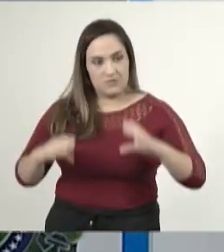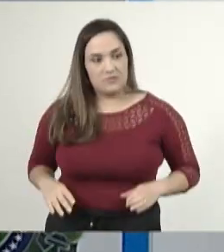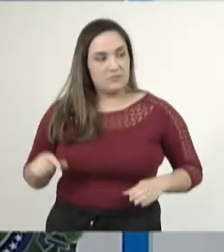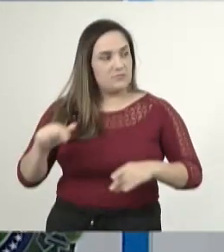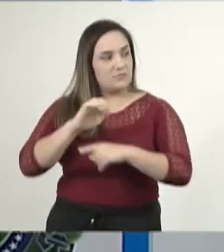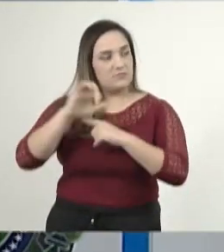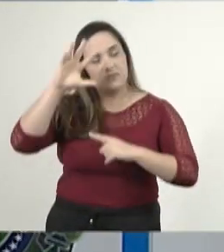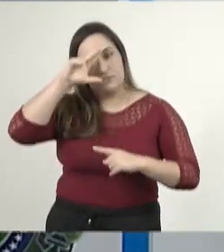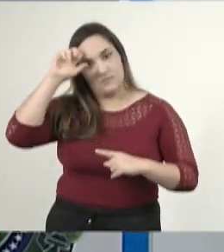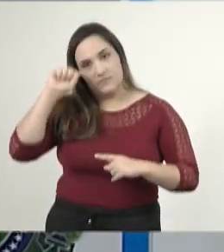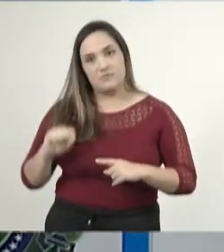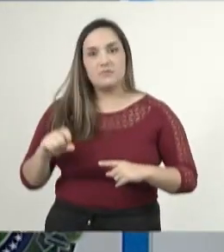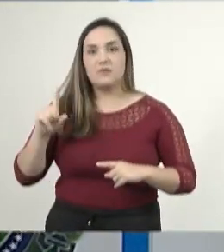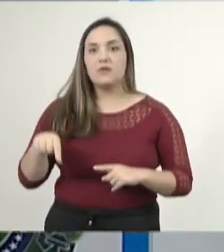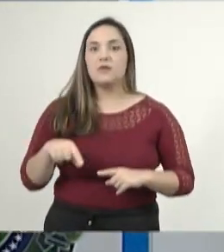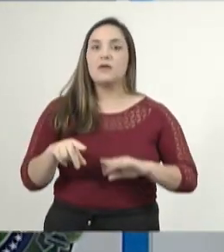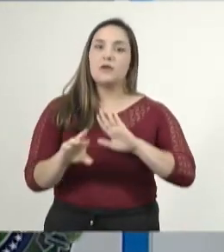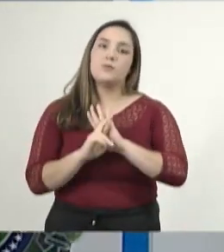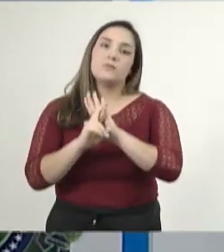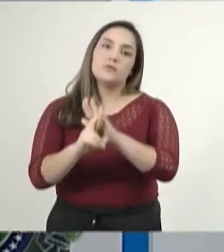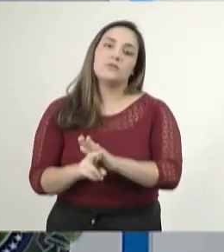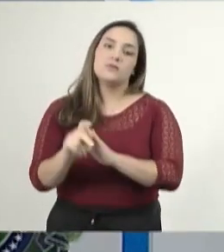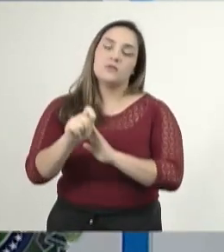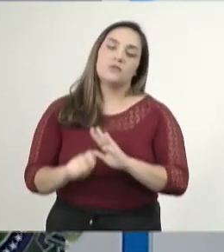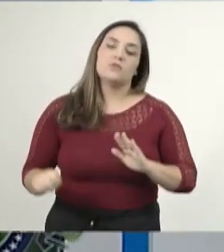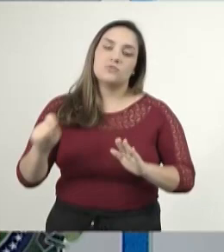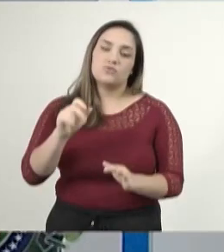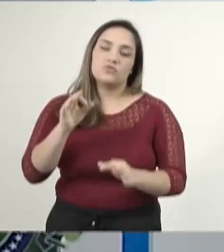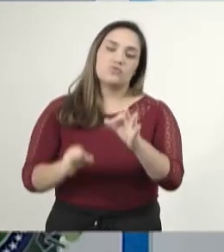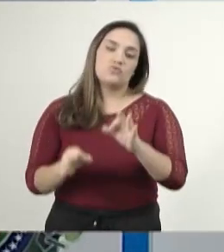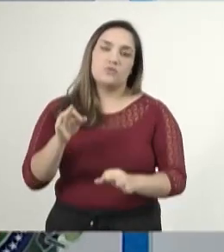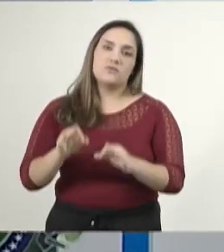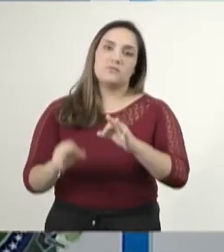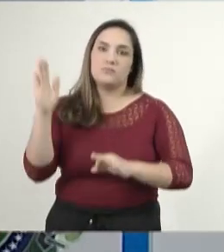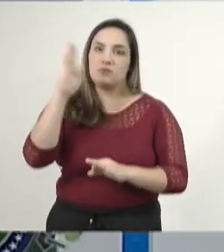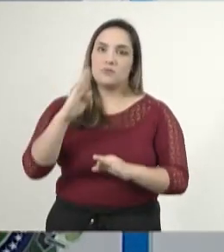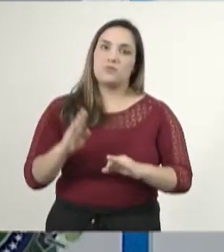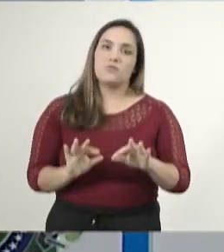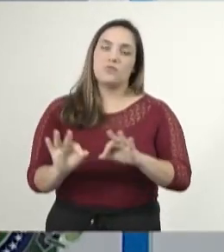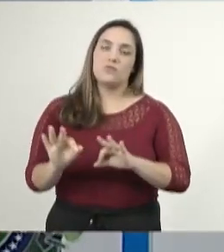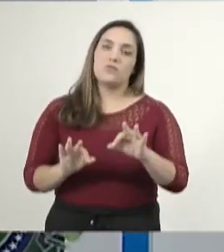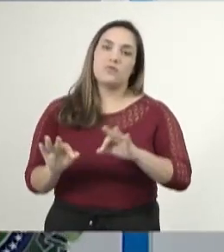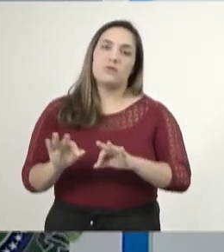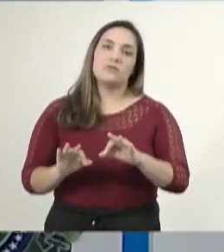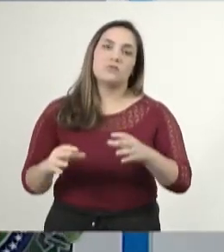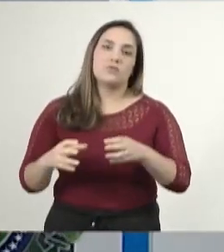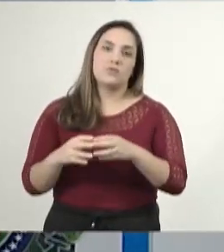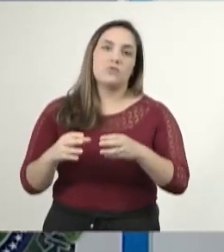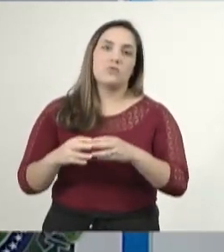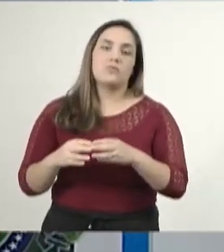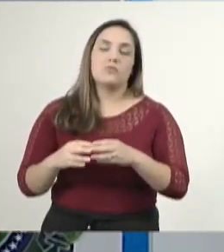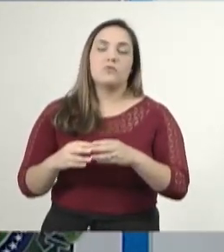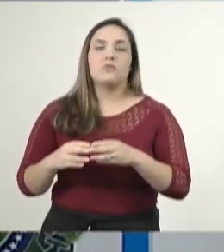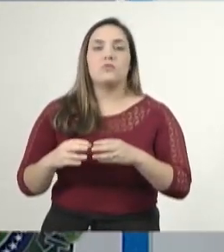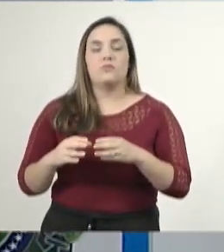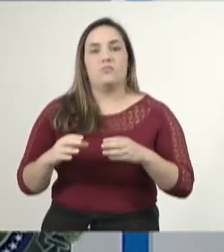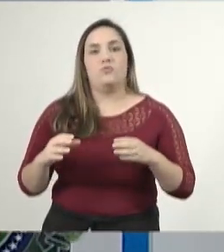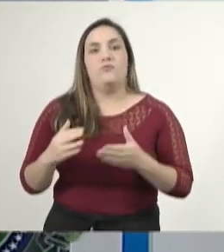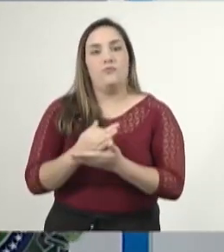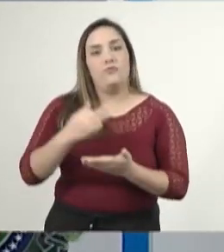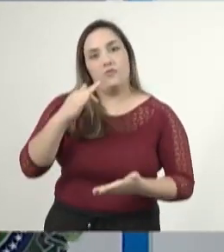sul-mato-grossense ao representante da Associação dos Magistrados Brasileiros, que organiza o FONAGE, o juiz Frederico